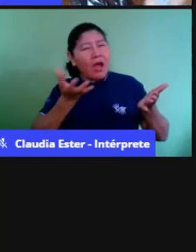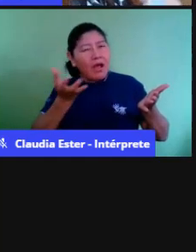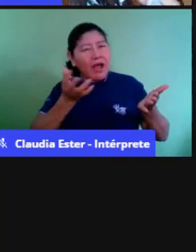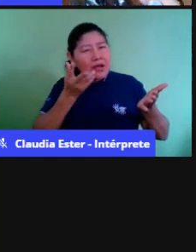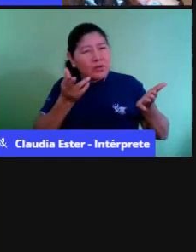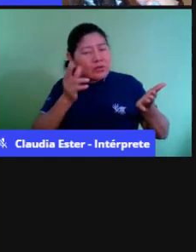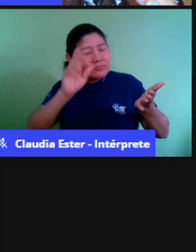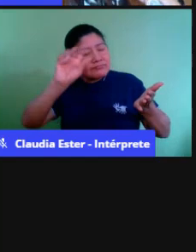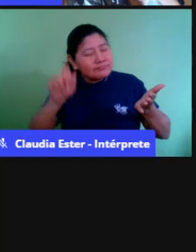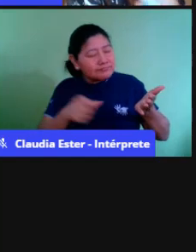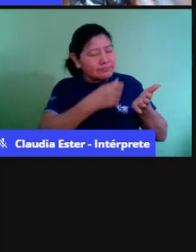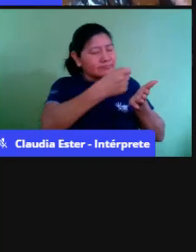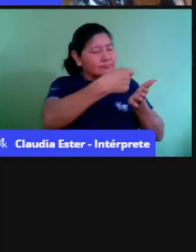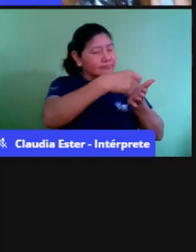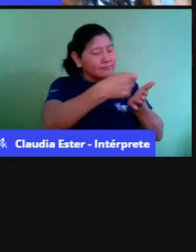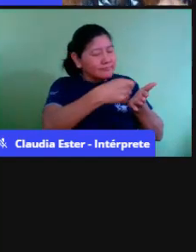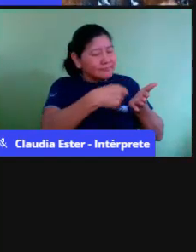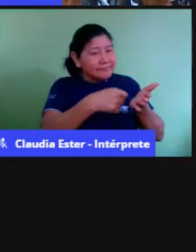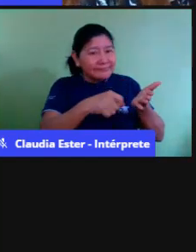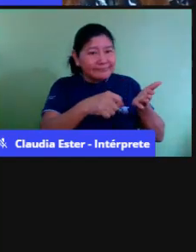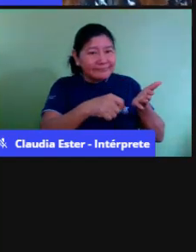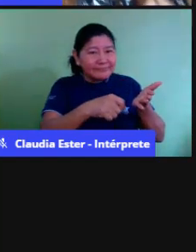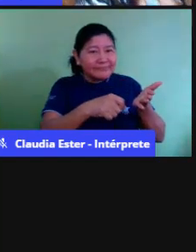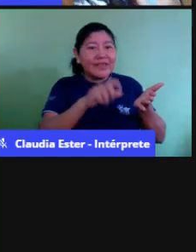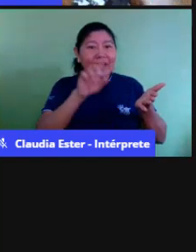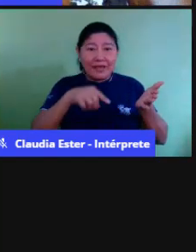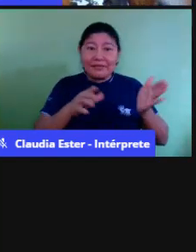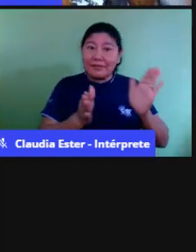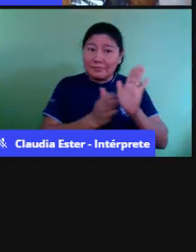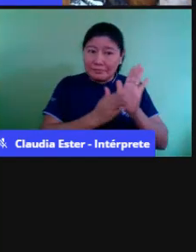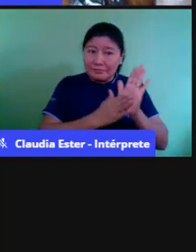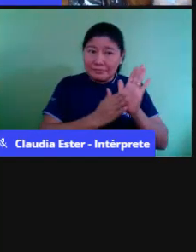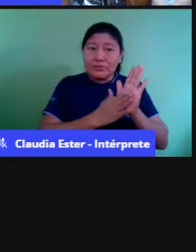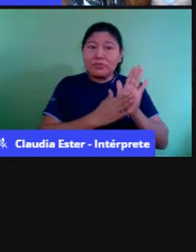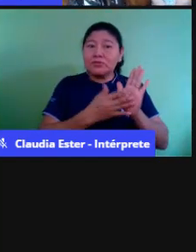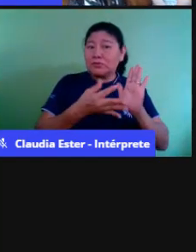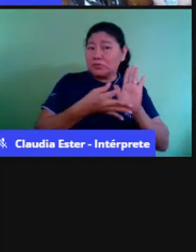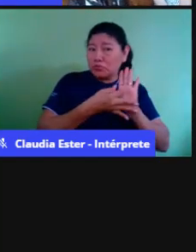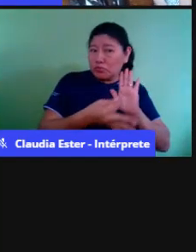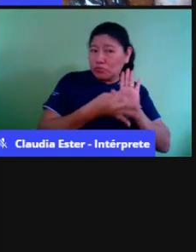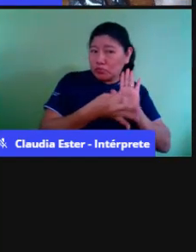vai desenhar. Nesse tipo de proposta, como sugestão para o